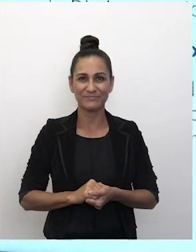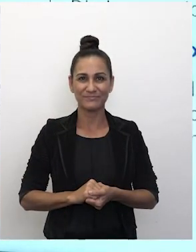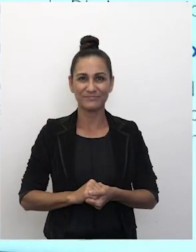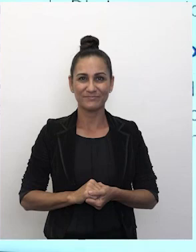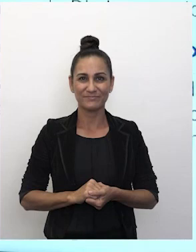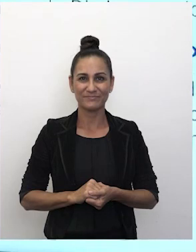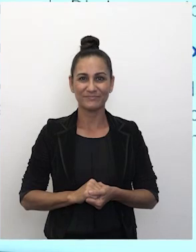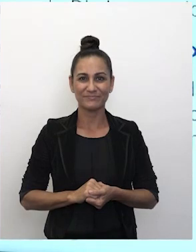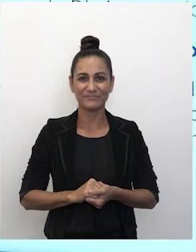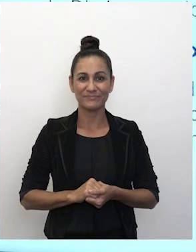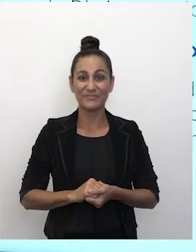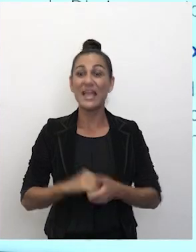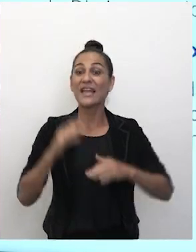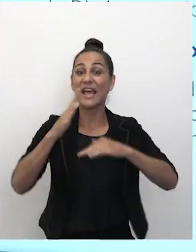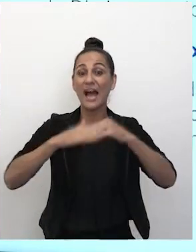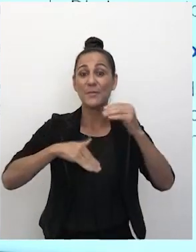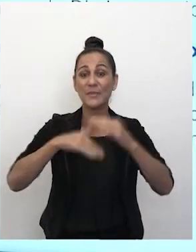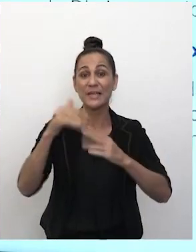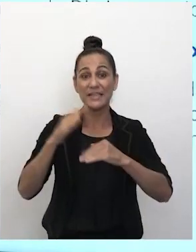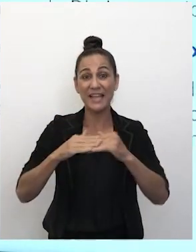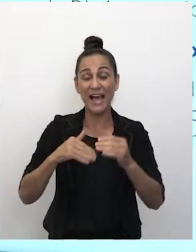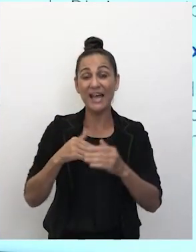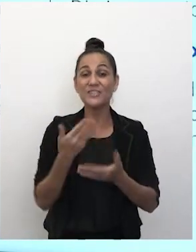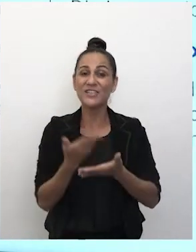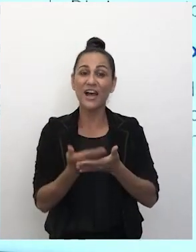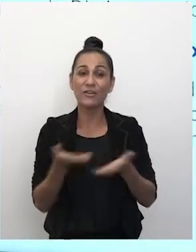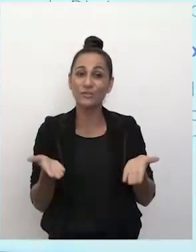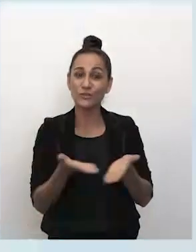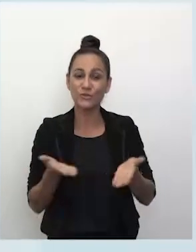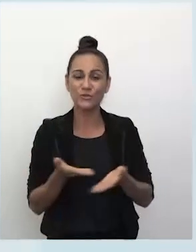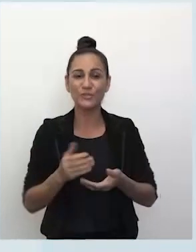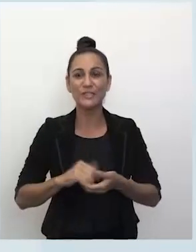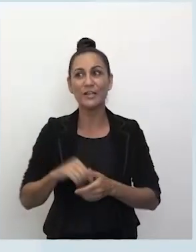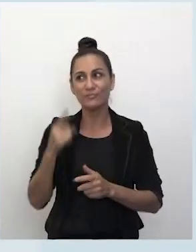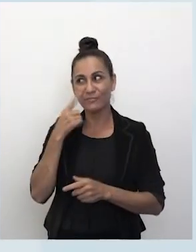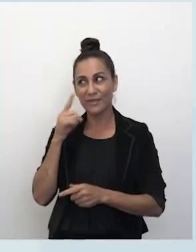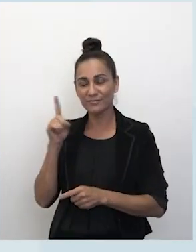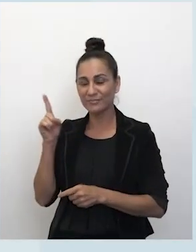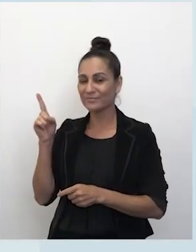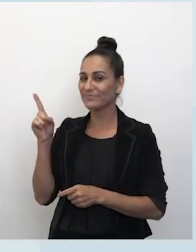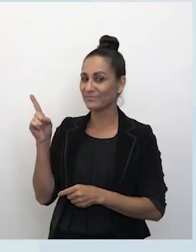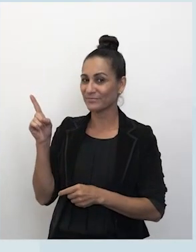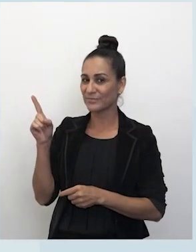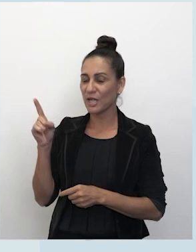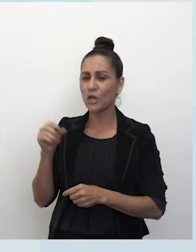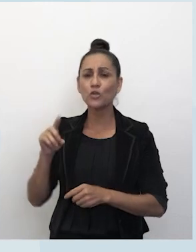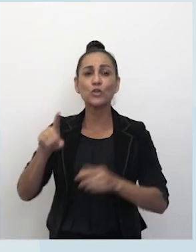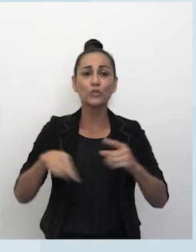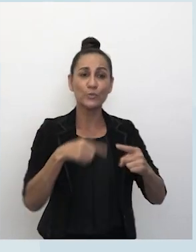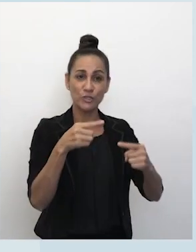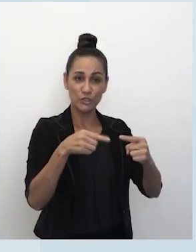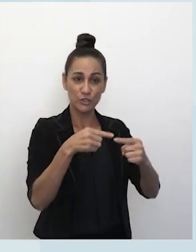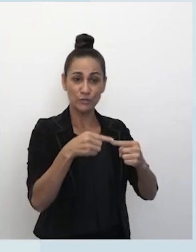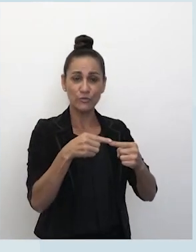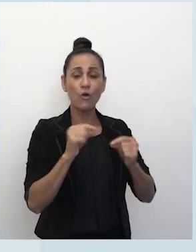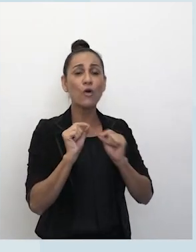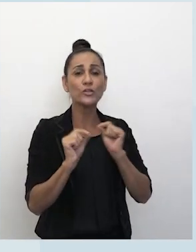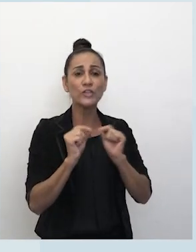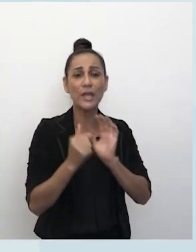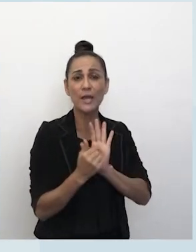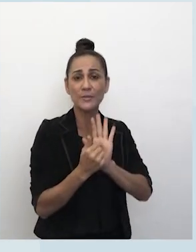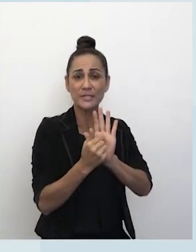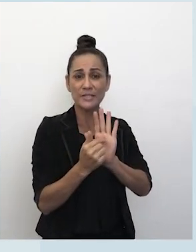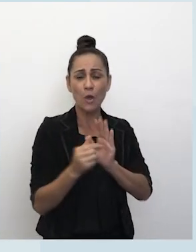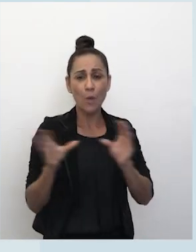objetivos e a habilidade da aula de hoje. Vamos lá? Na tela. O nosso objetivo hoje é apresentar uma